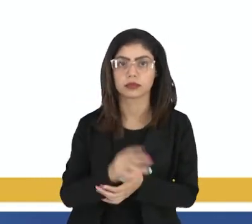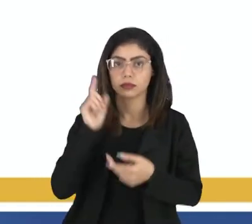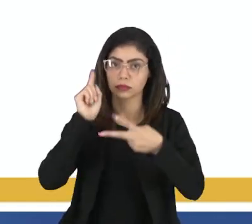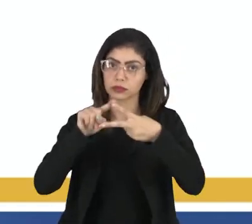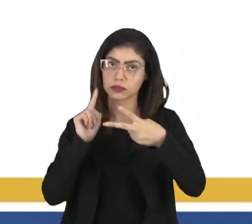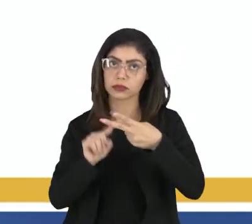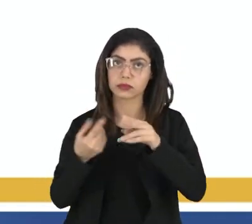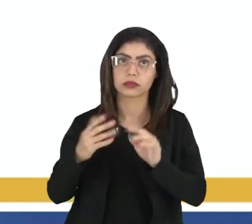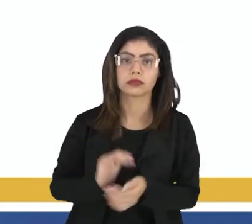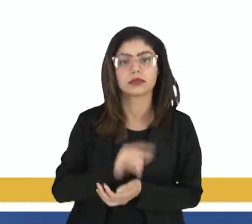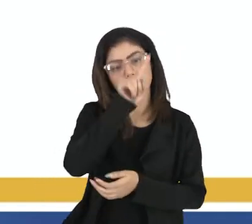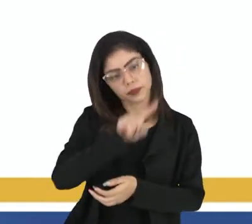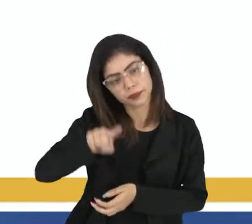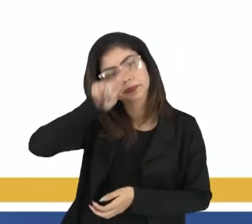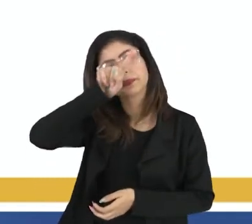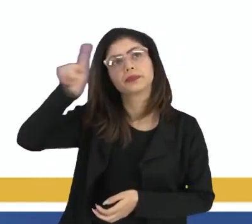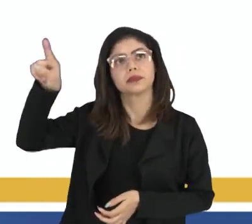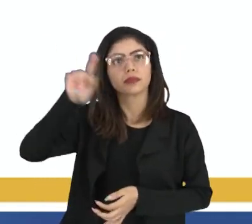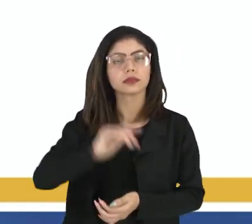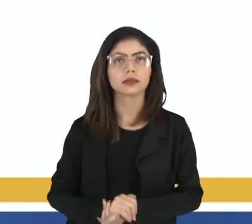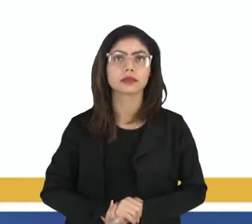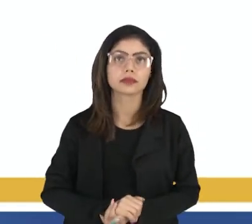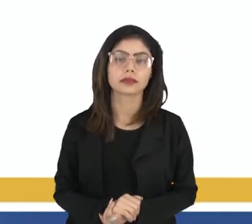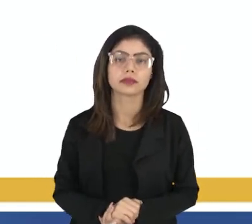2 raízes, tá?